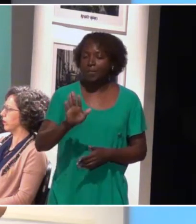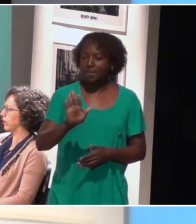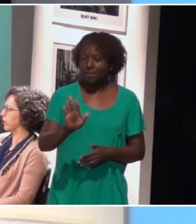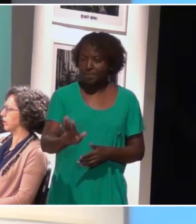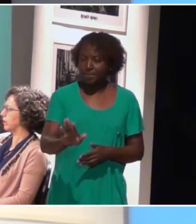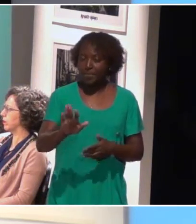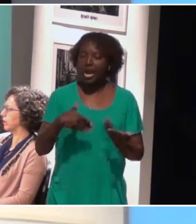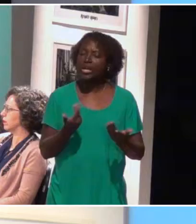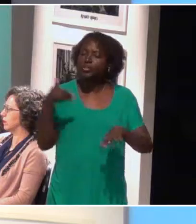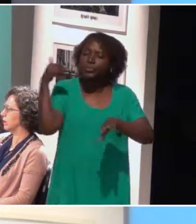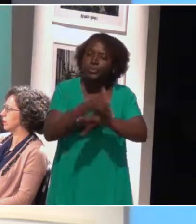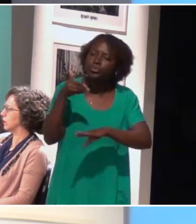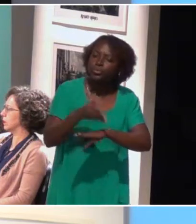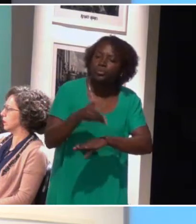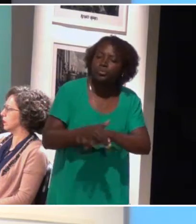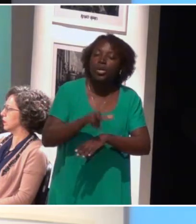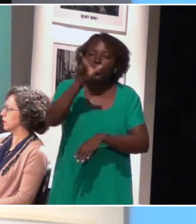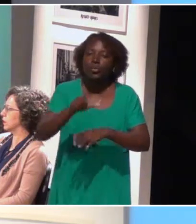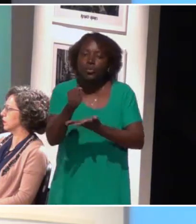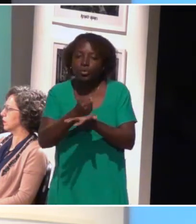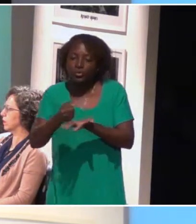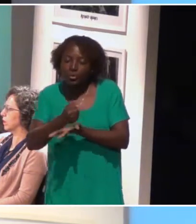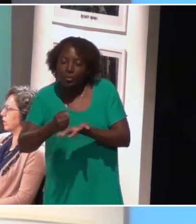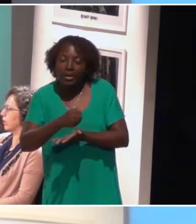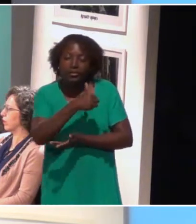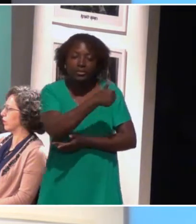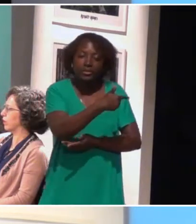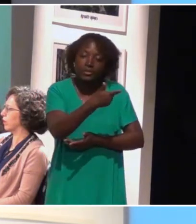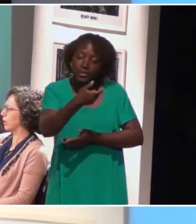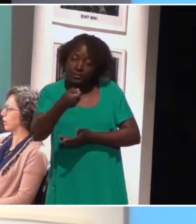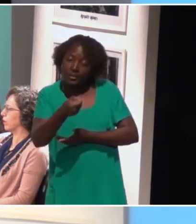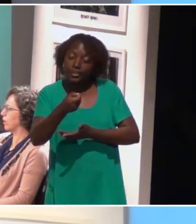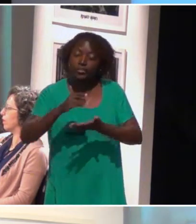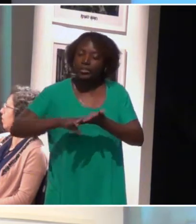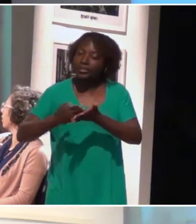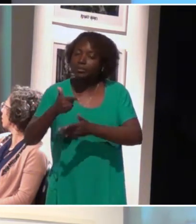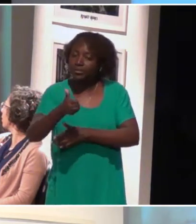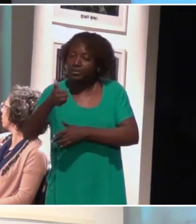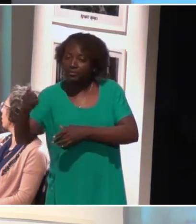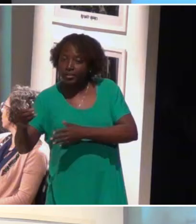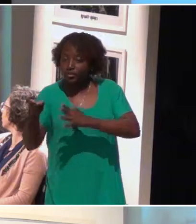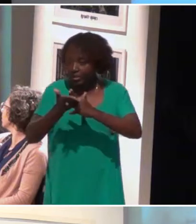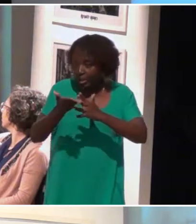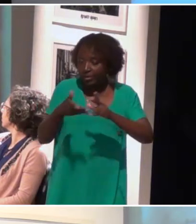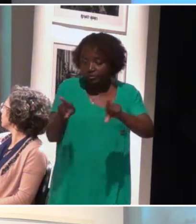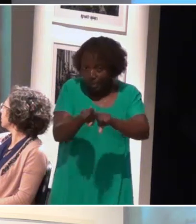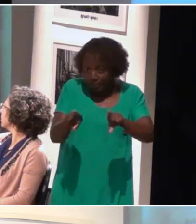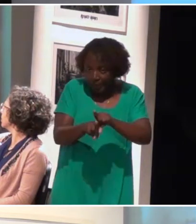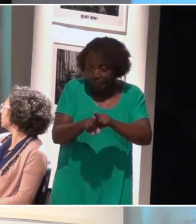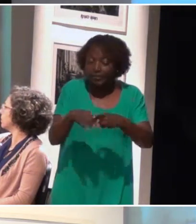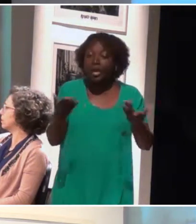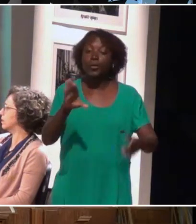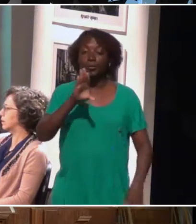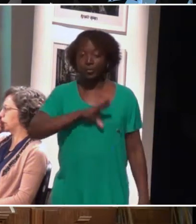sequência é curso básico, 120 horas, curso intermediário, 120 horas, curso intérprete, 120 horas. Português,